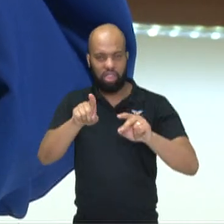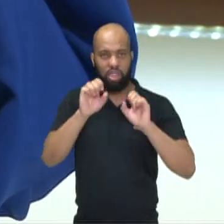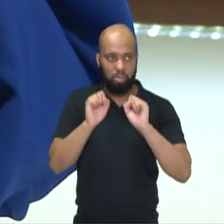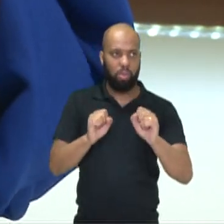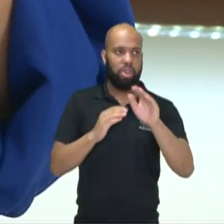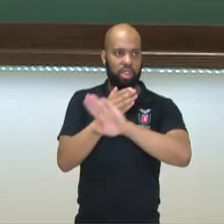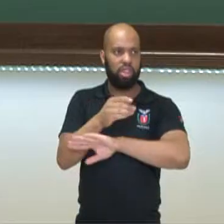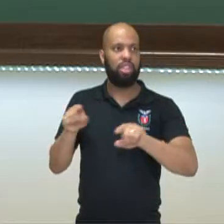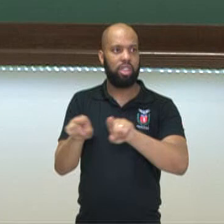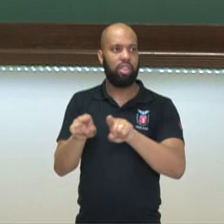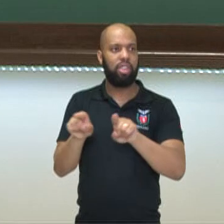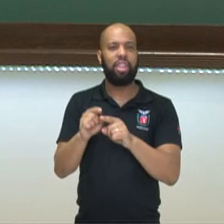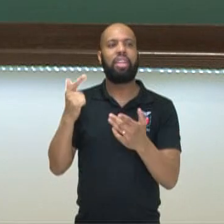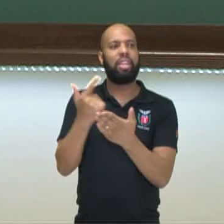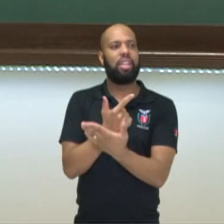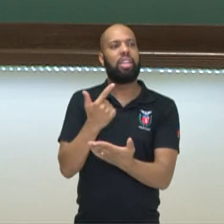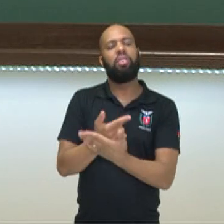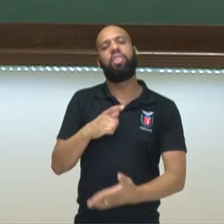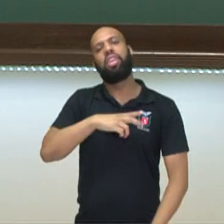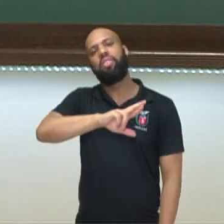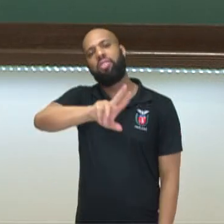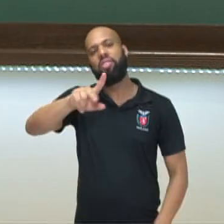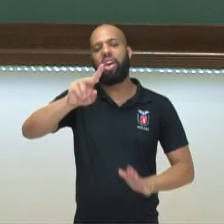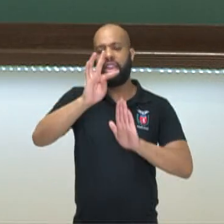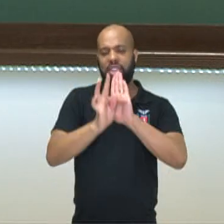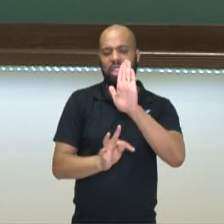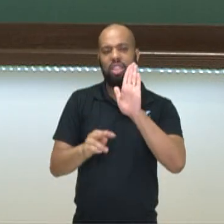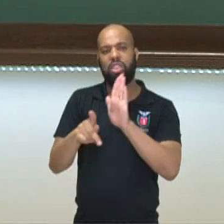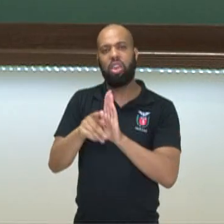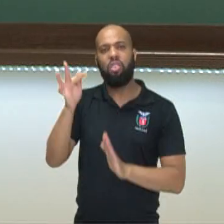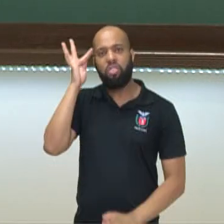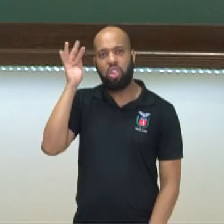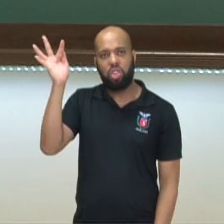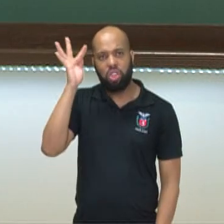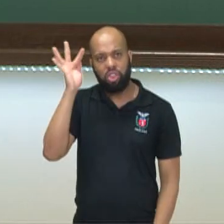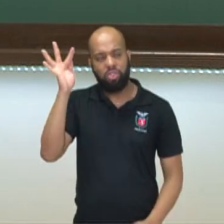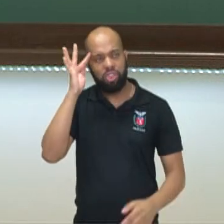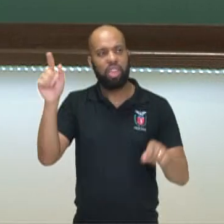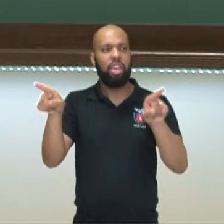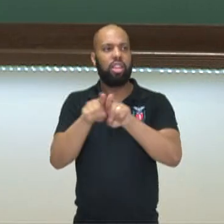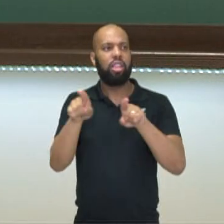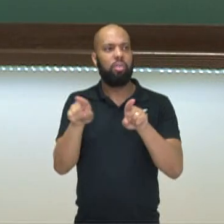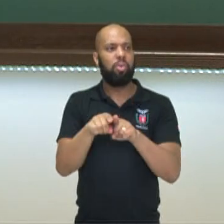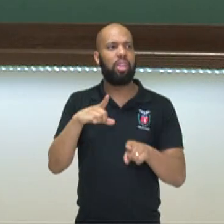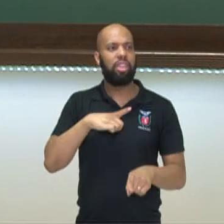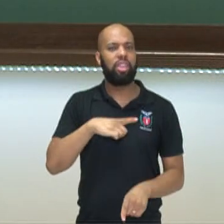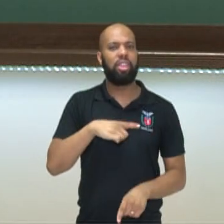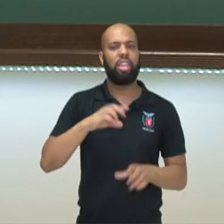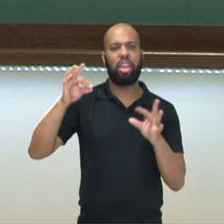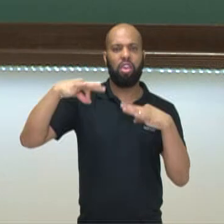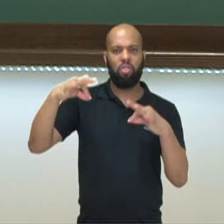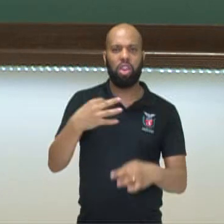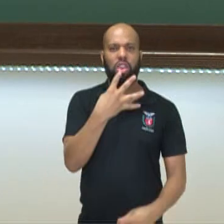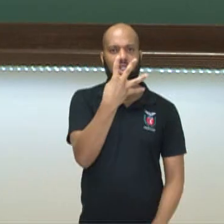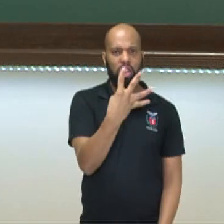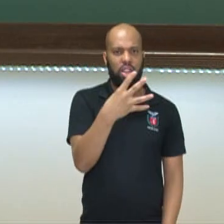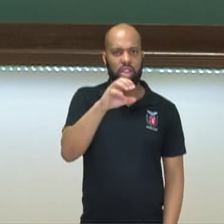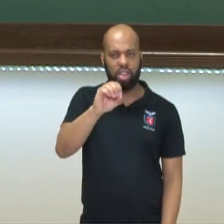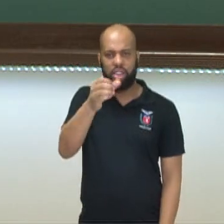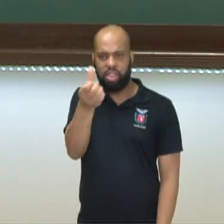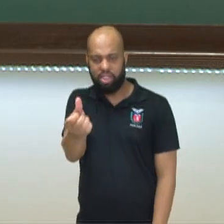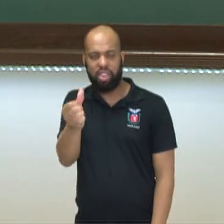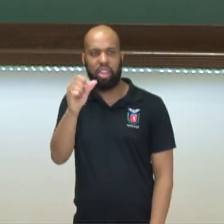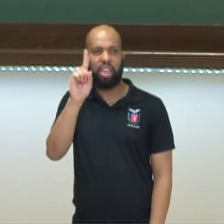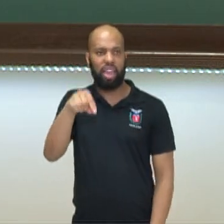podem acessar esse livro, ele tem vários textos filosóficos, incluindo ali na página 406